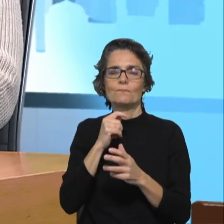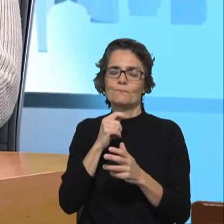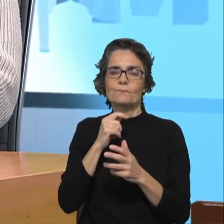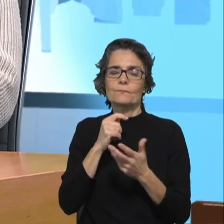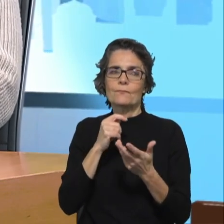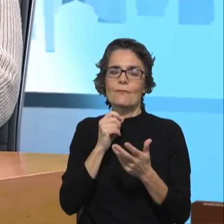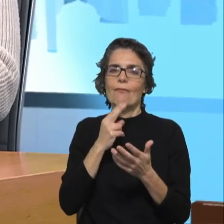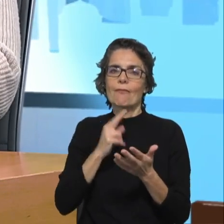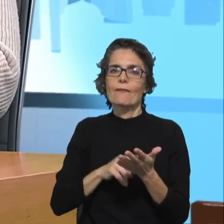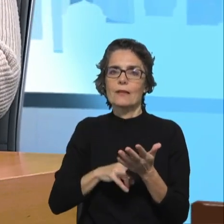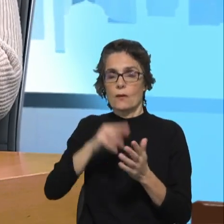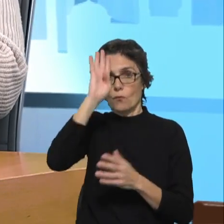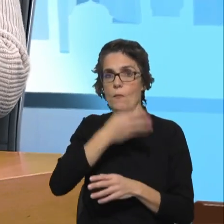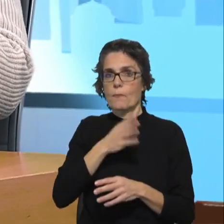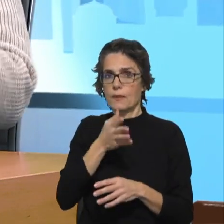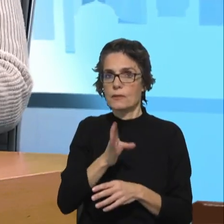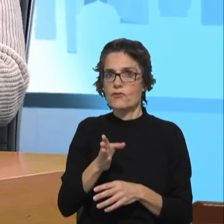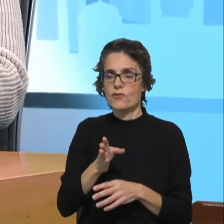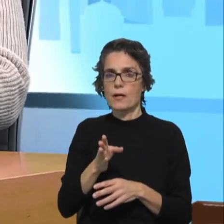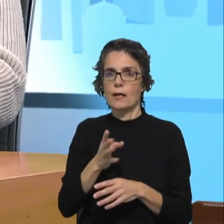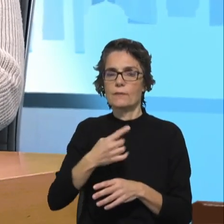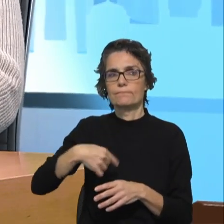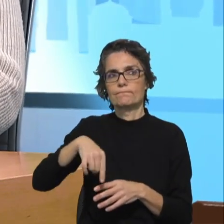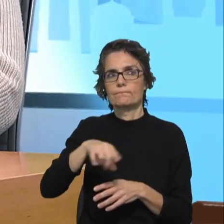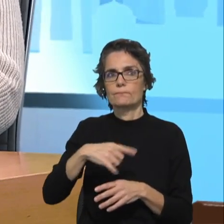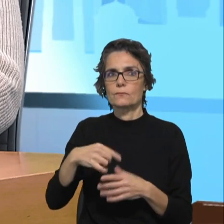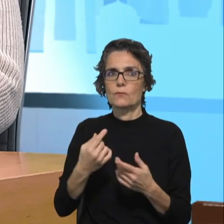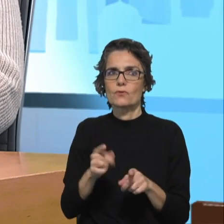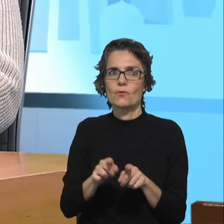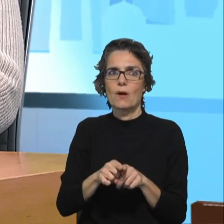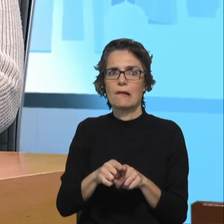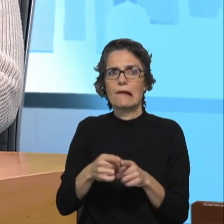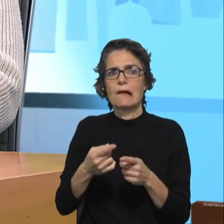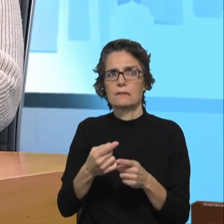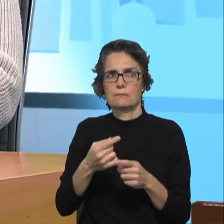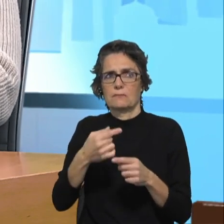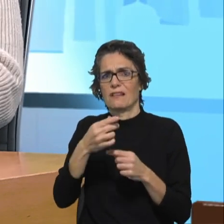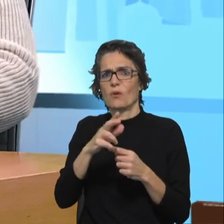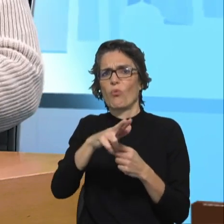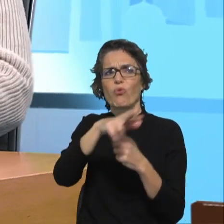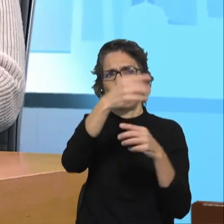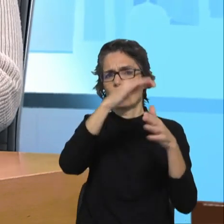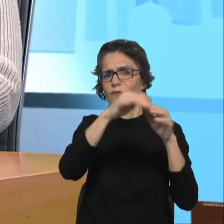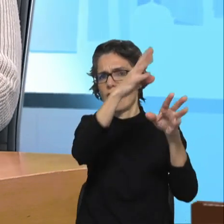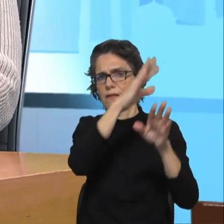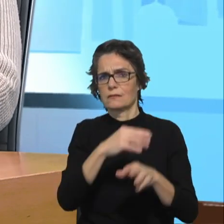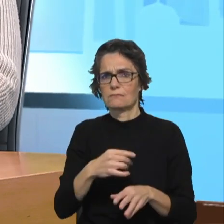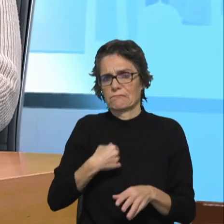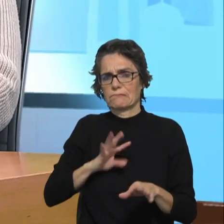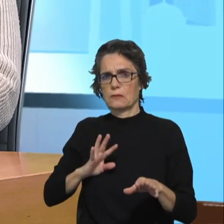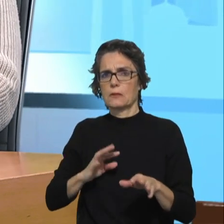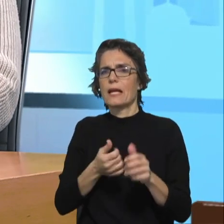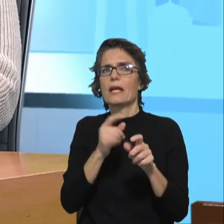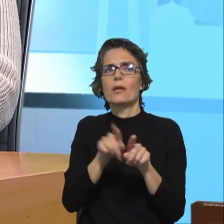na mensagem, o nosso coração um pouco mais frio. E uma das coisas que ele teme, que eu pessoalmente também temo,